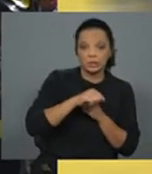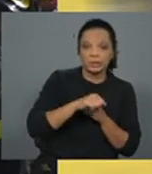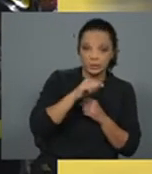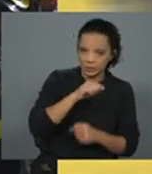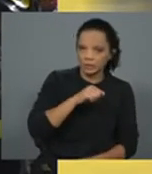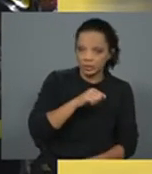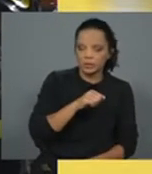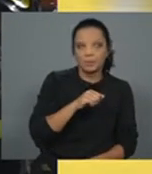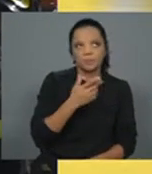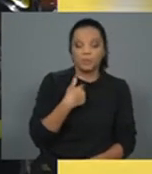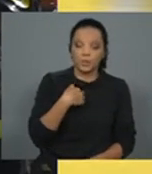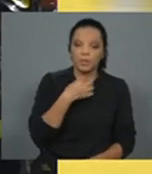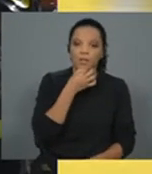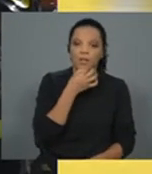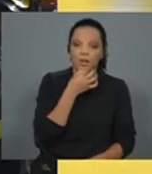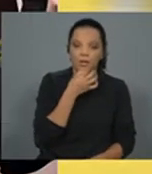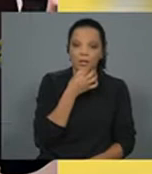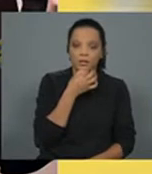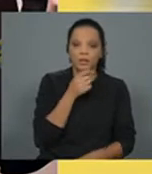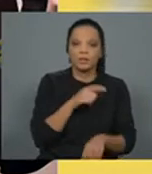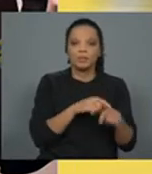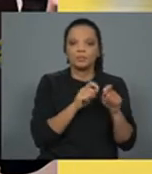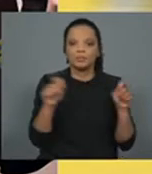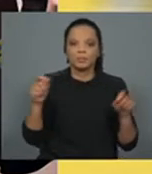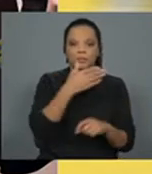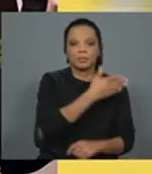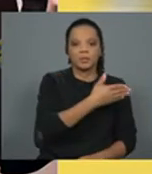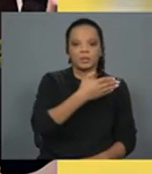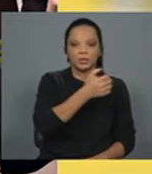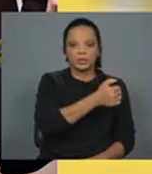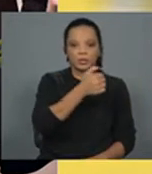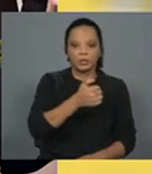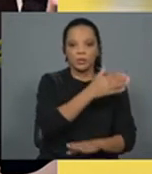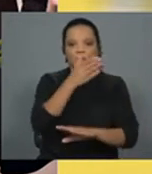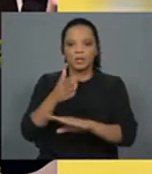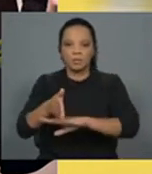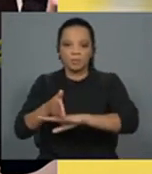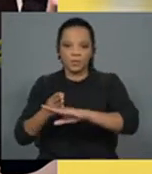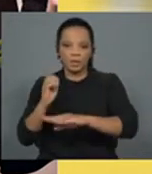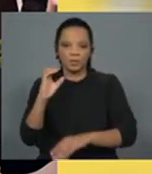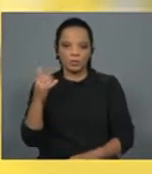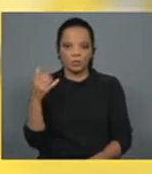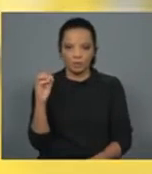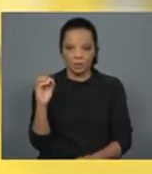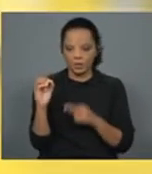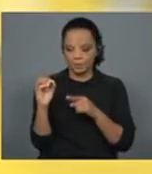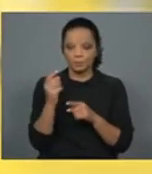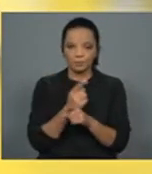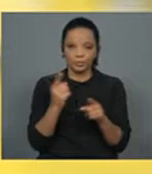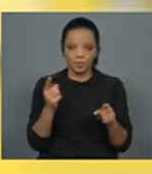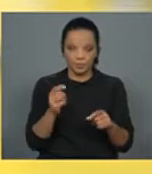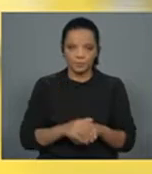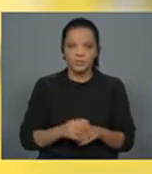Sim. Eu estou a falar do período de 1755 até mais ou menos metade do século XX, porque o